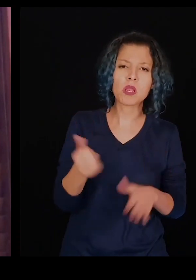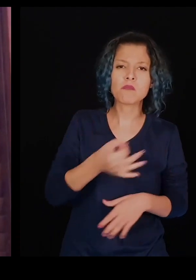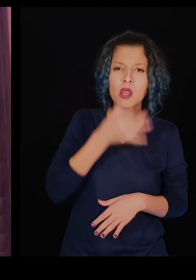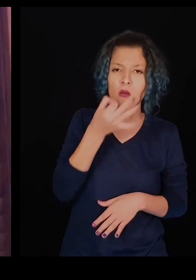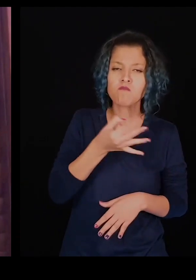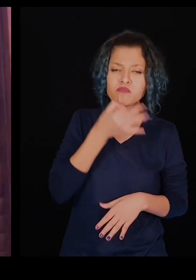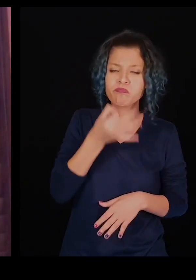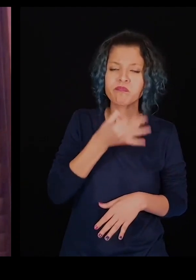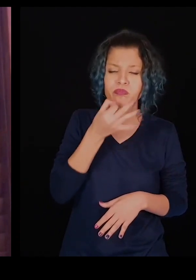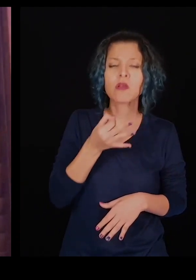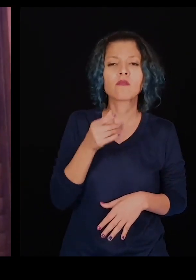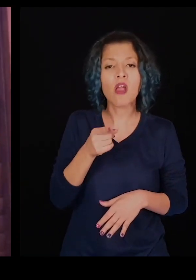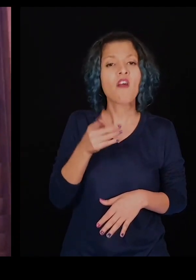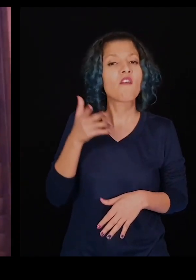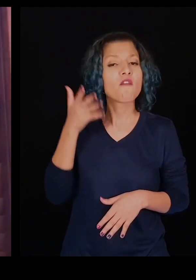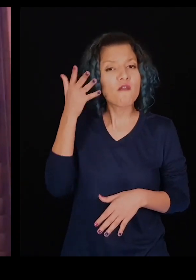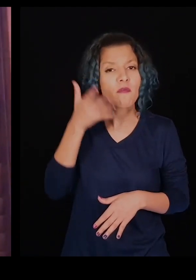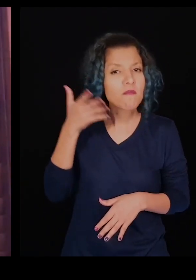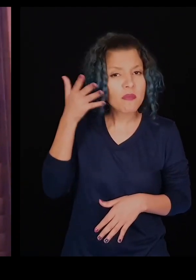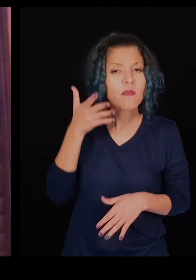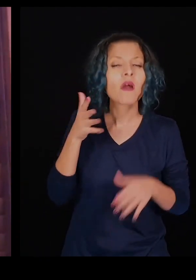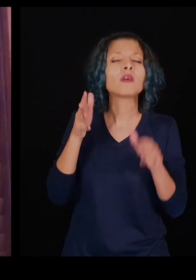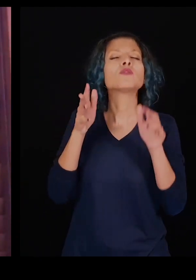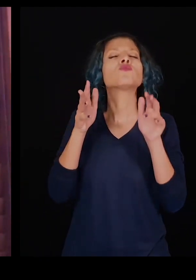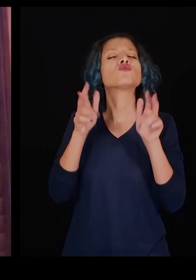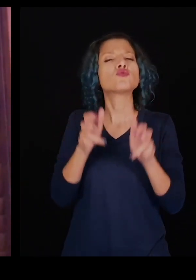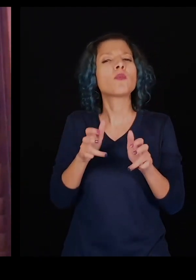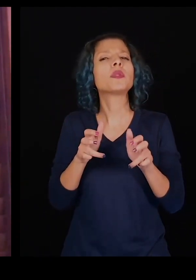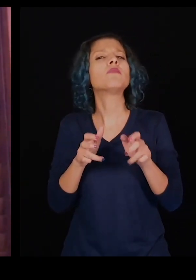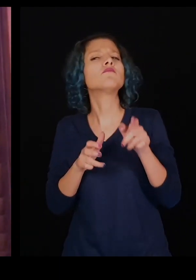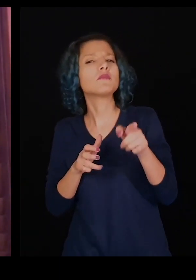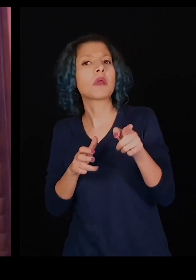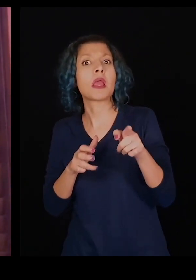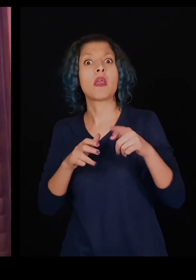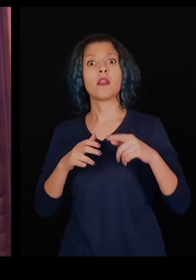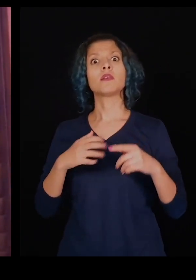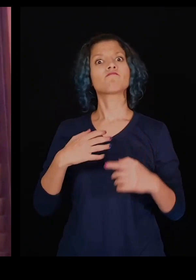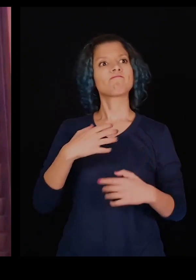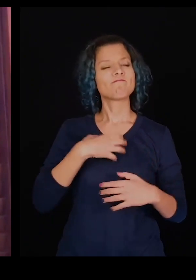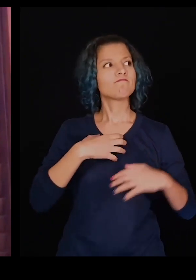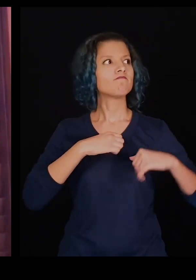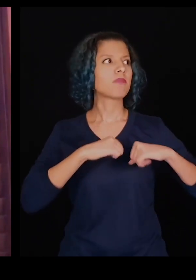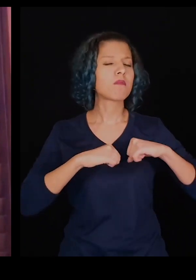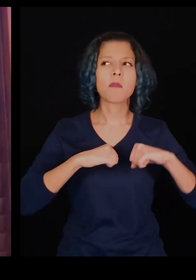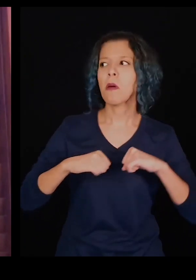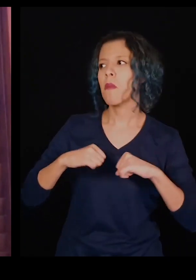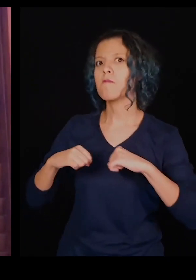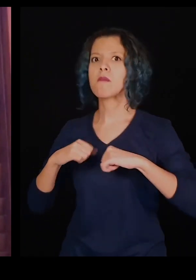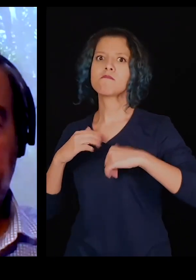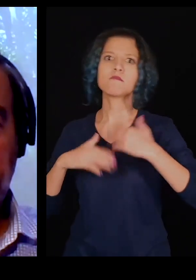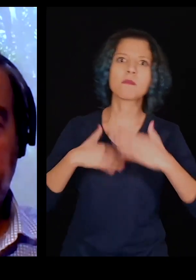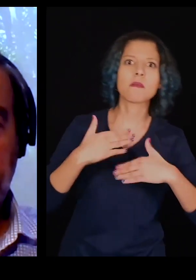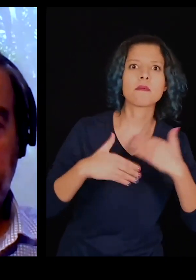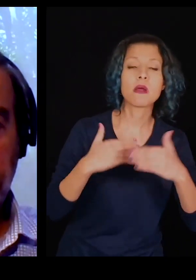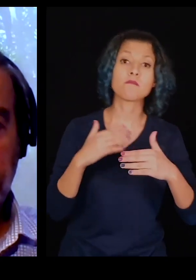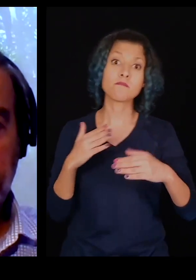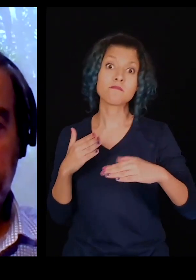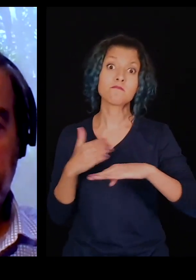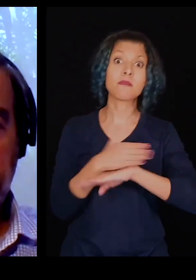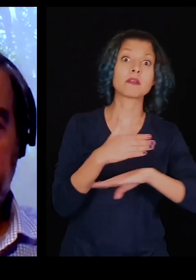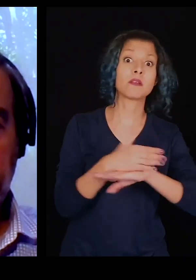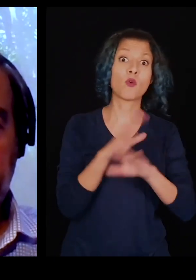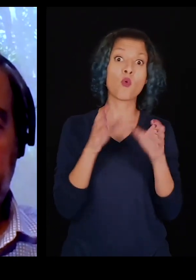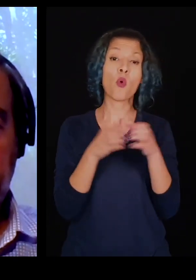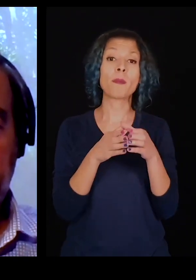na sua primeira intervenção, do quão ele está se movimentando e falou, inclusive, do comitê de crise. Vocês têm